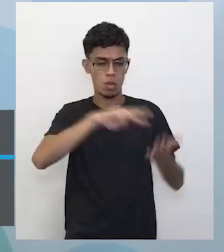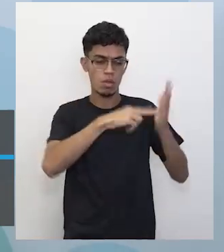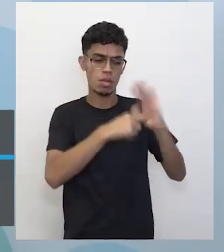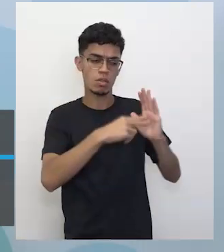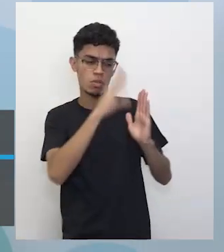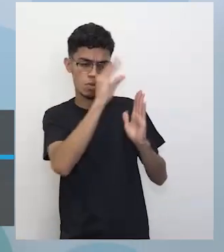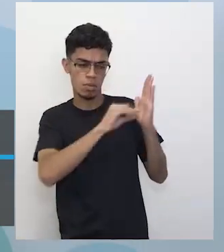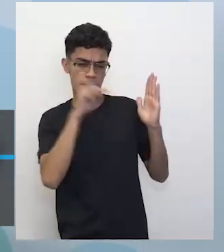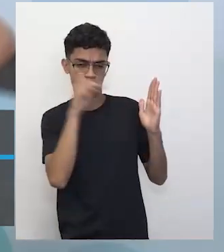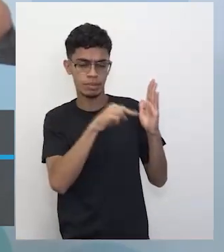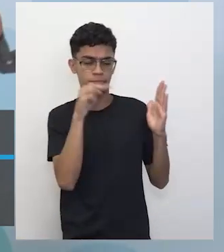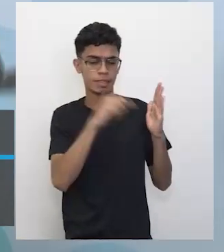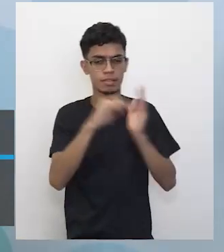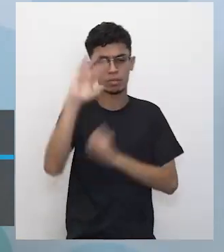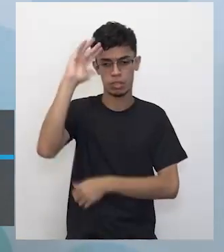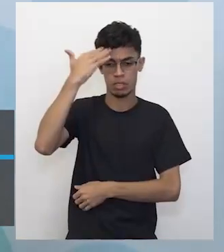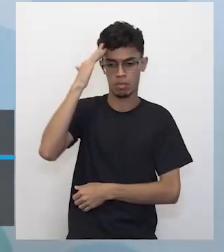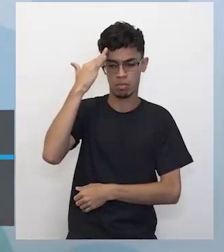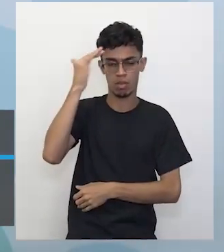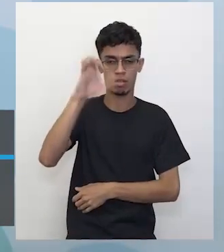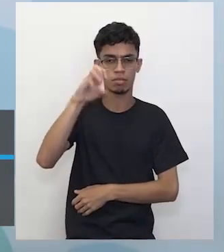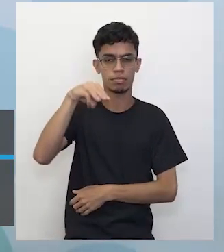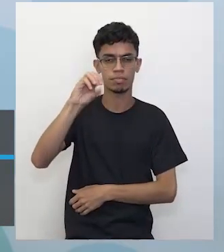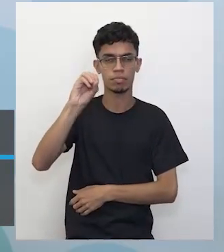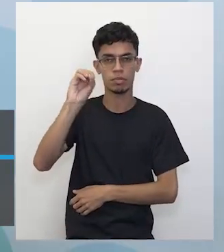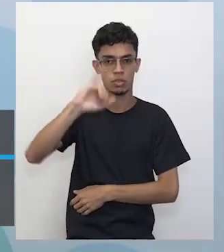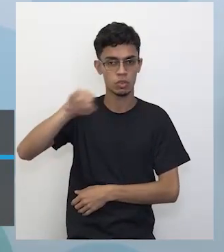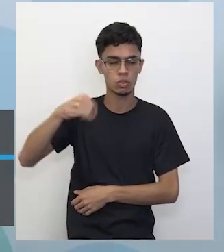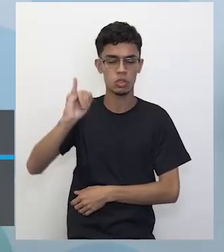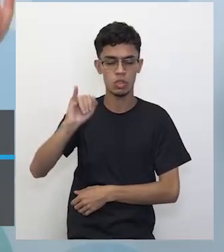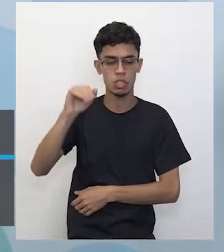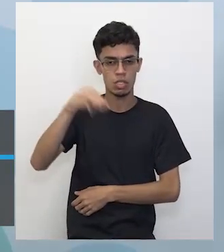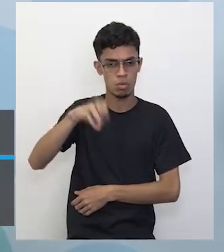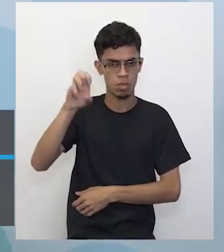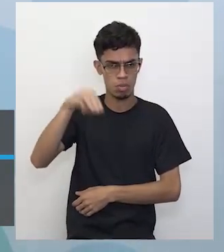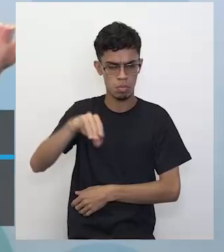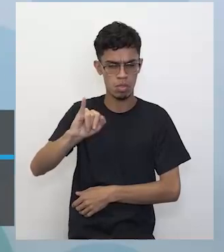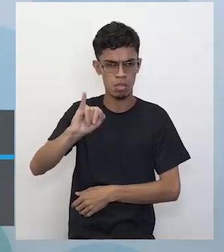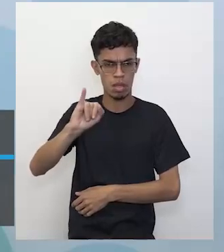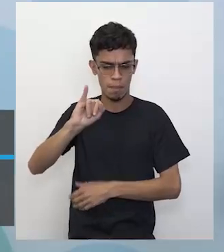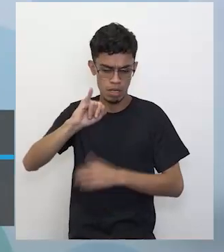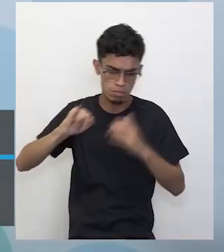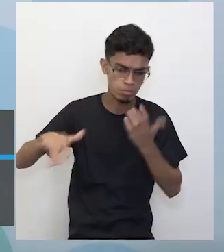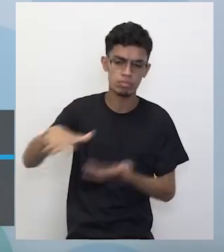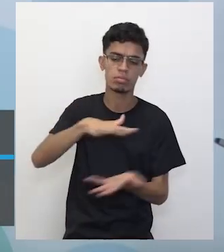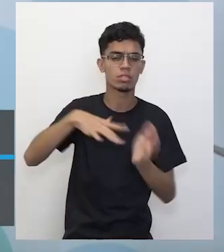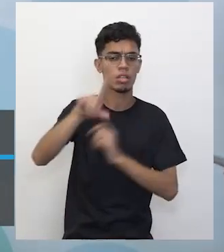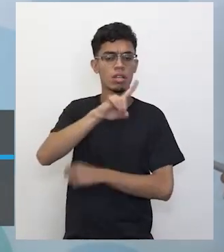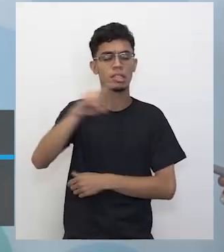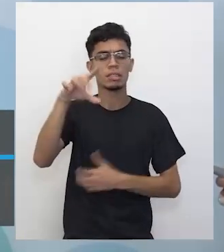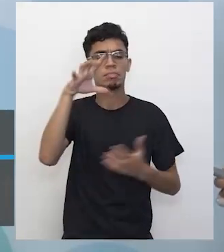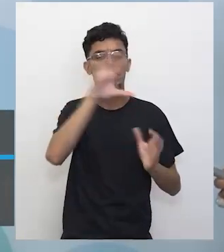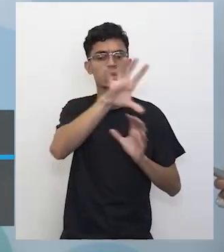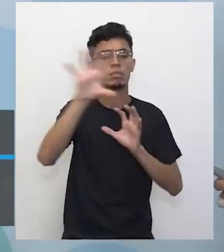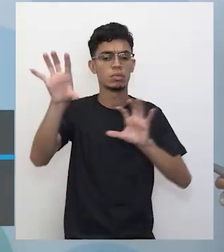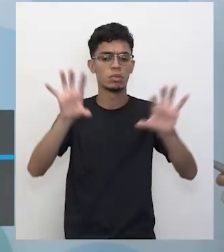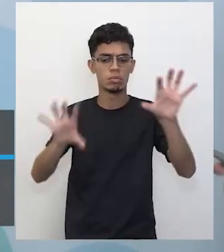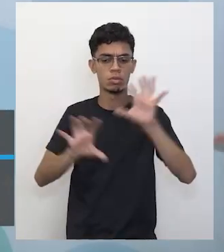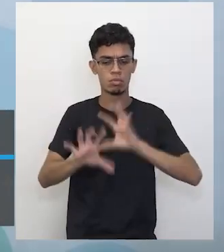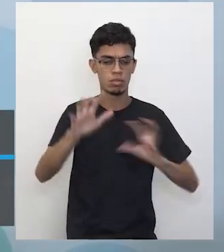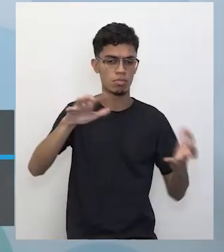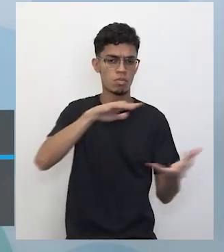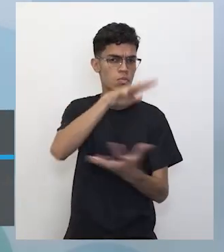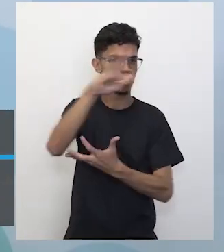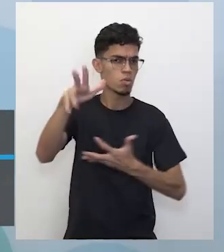que entender os memes, emojis e afins são coisas universais. Não, porque cada lugar do mundo dá o seu próprio significado